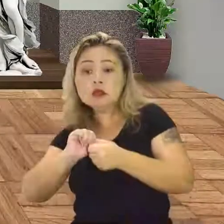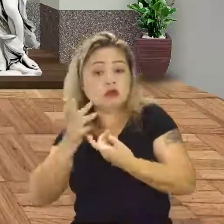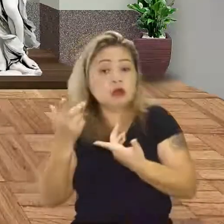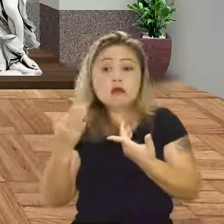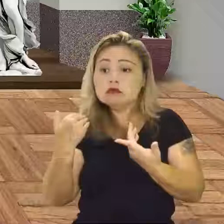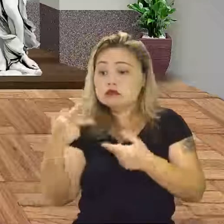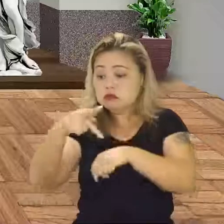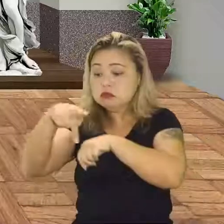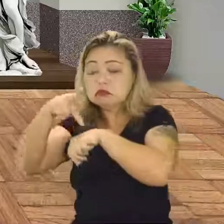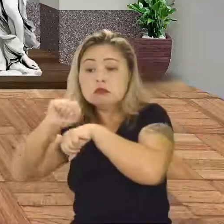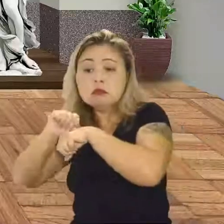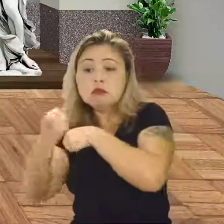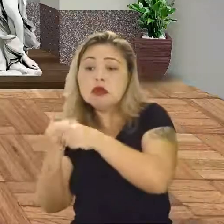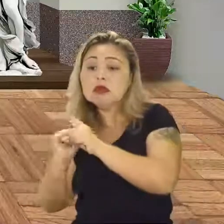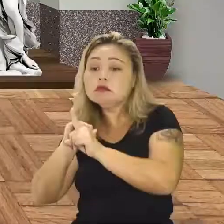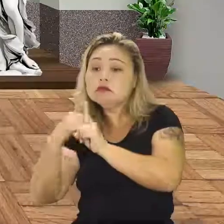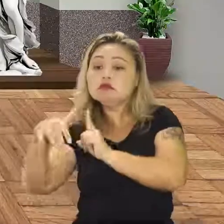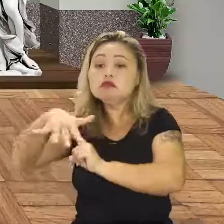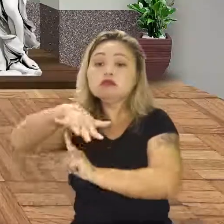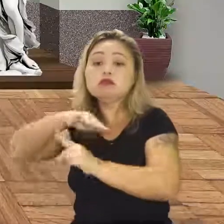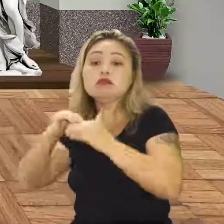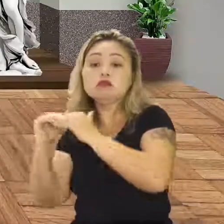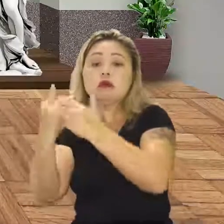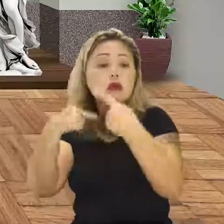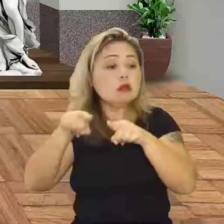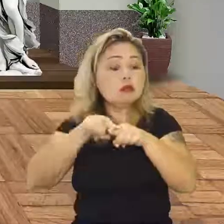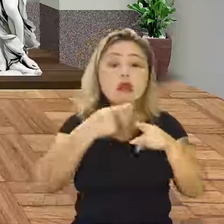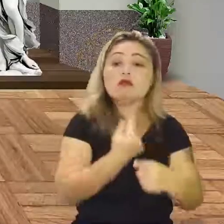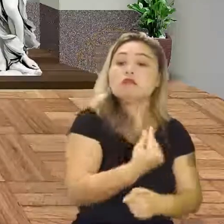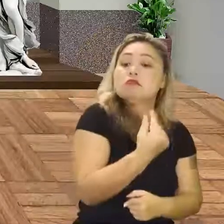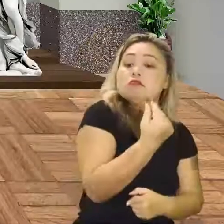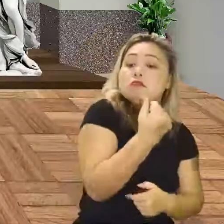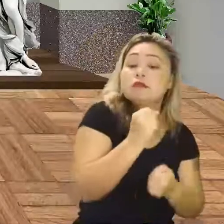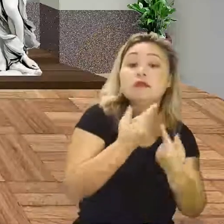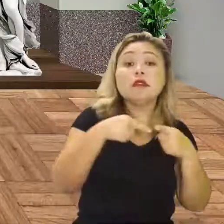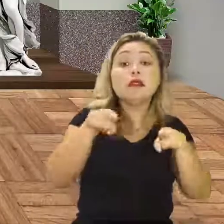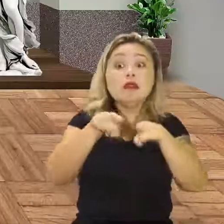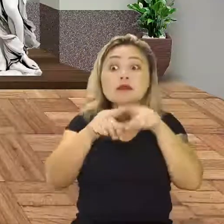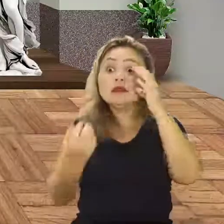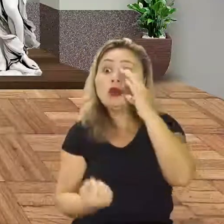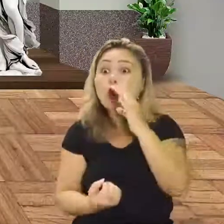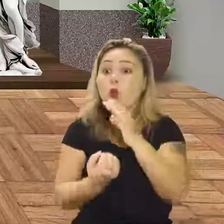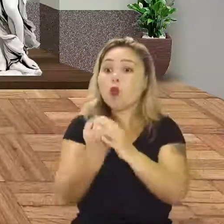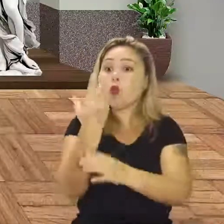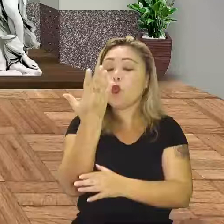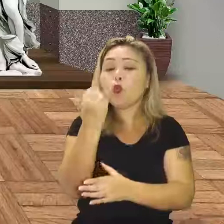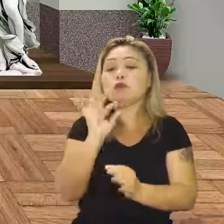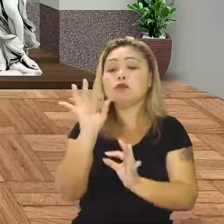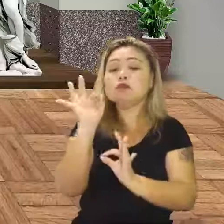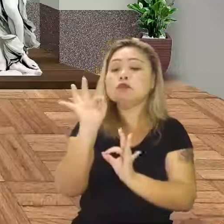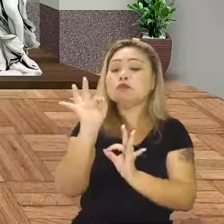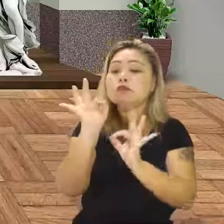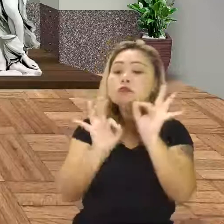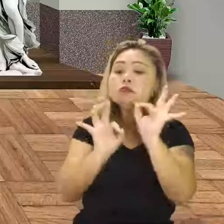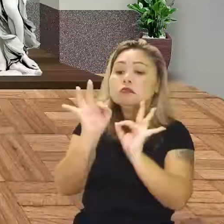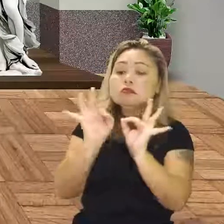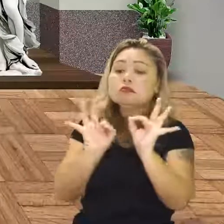capitalistas e socialistas do mundo. Mas ele traz a criação da ONU, da Organização